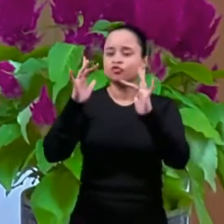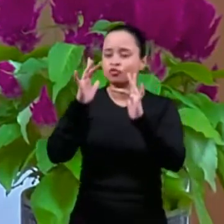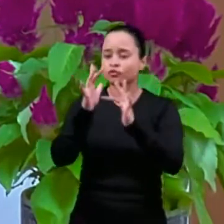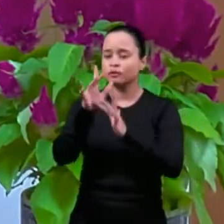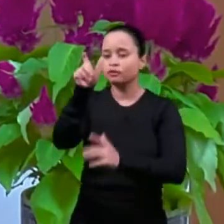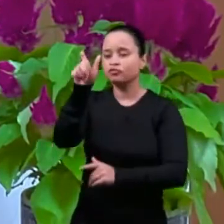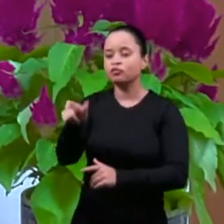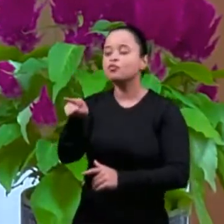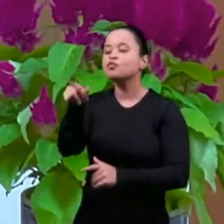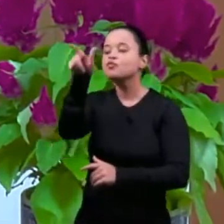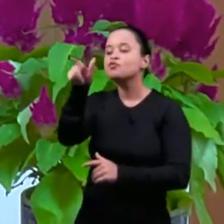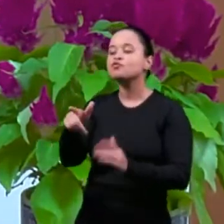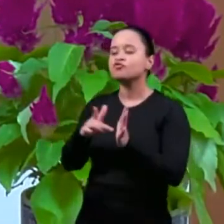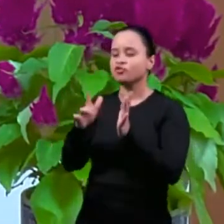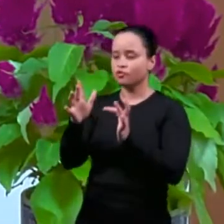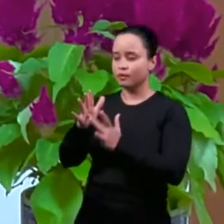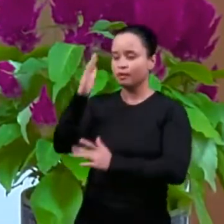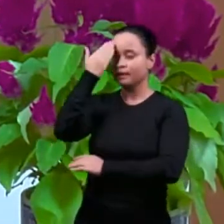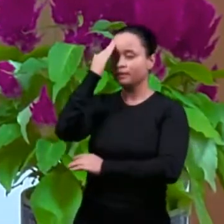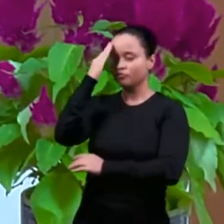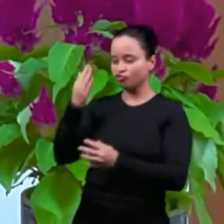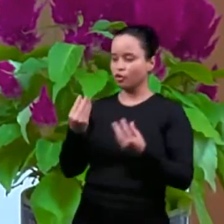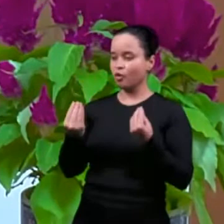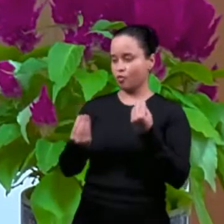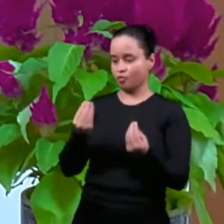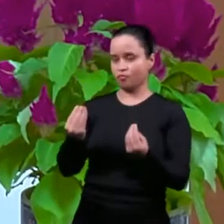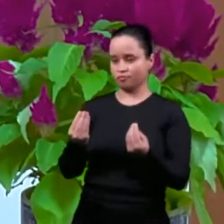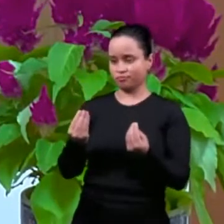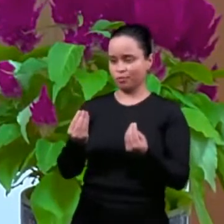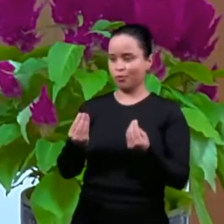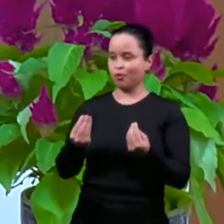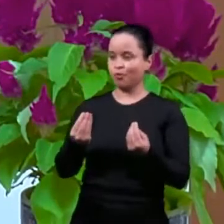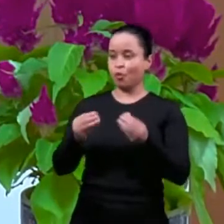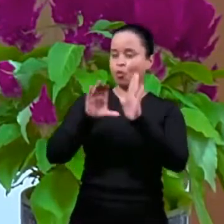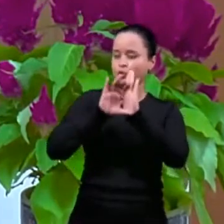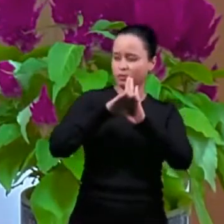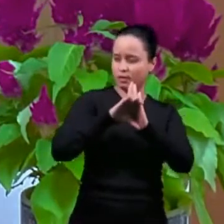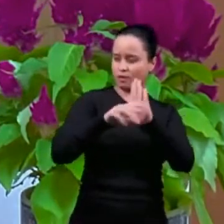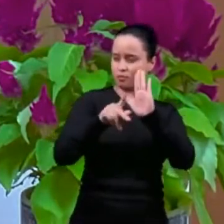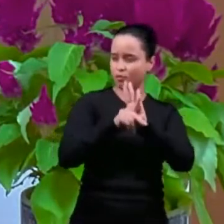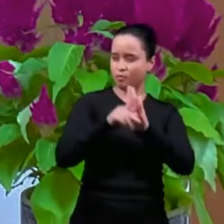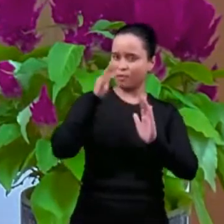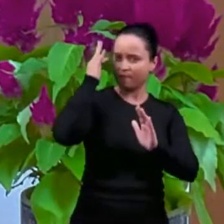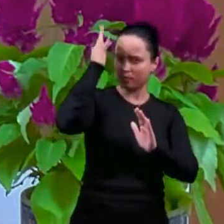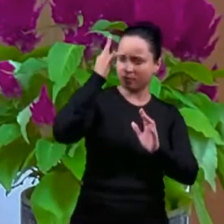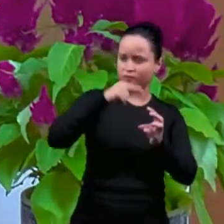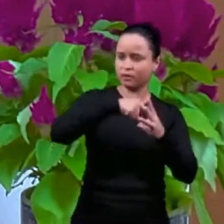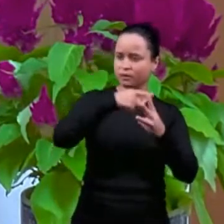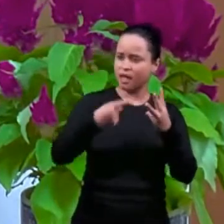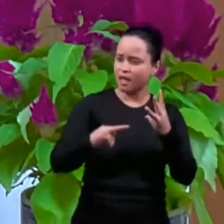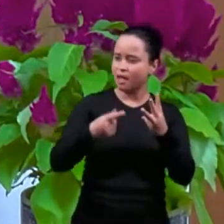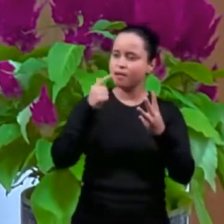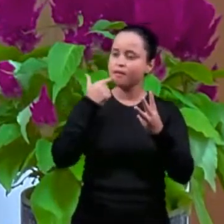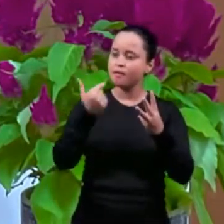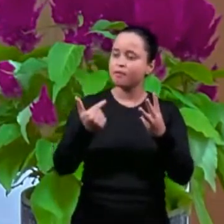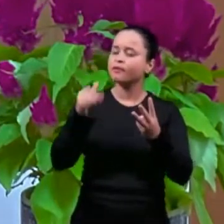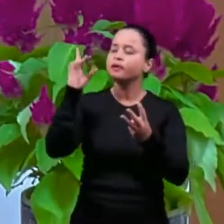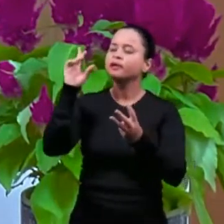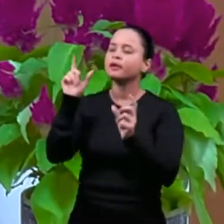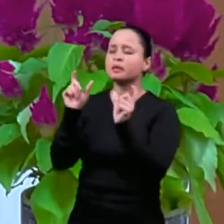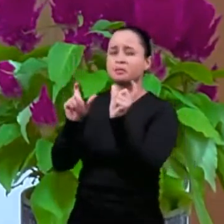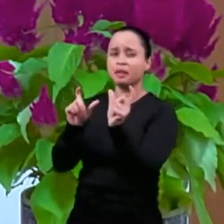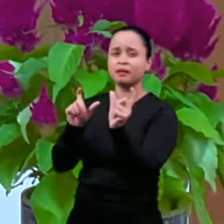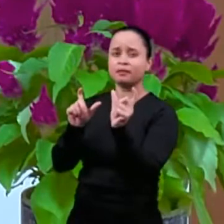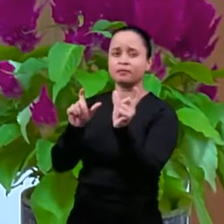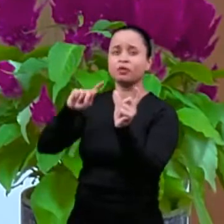entendia, qual a definição filosófica de Jesus para a palavra verdade. E